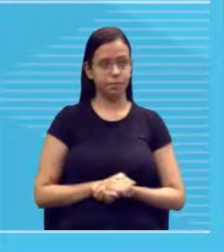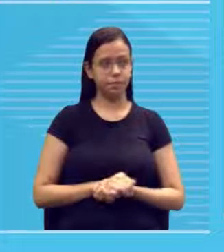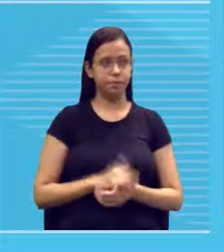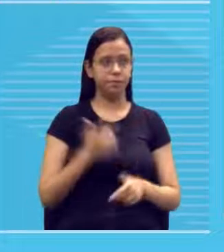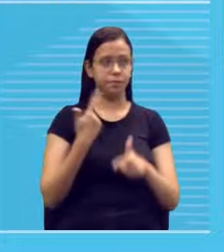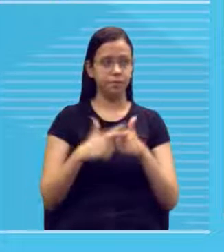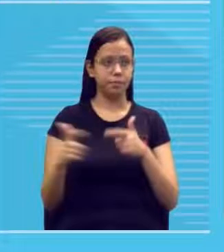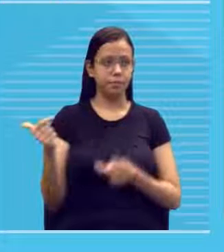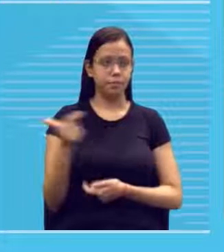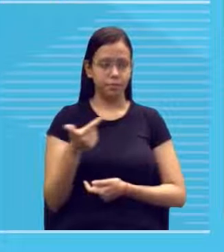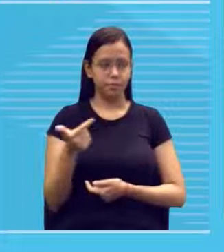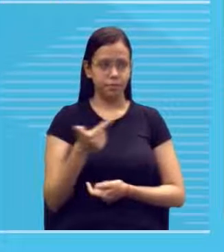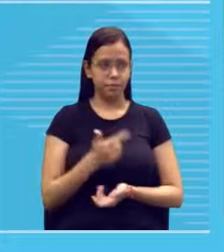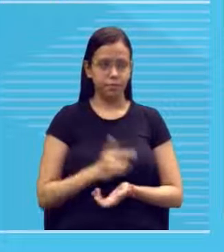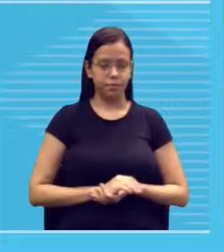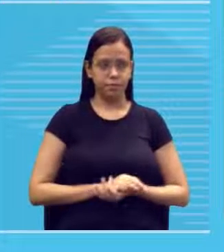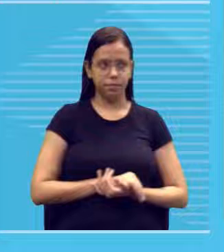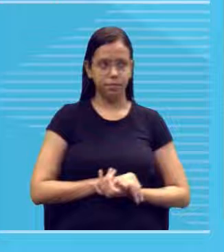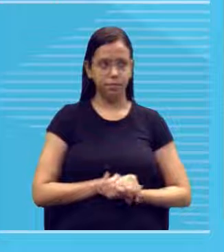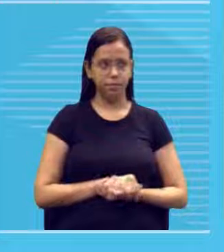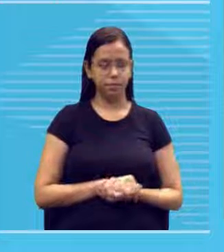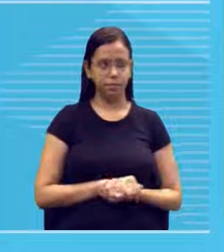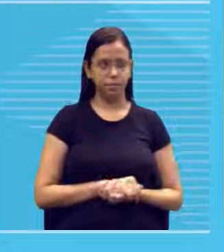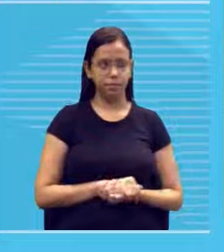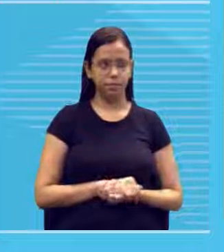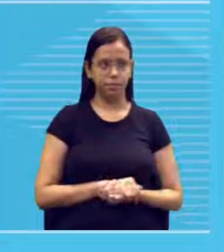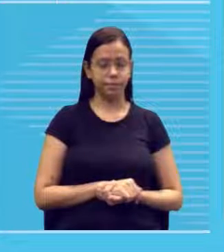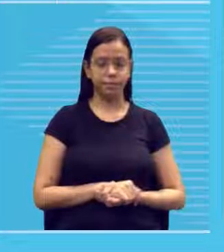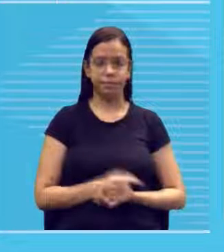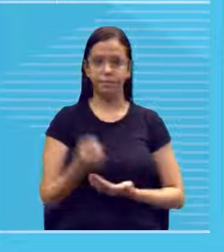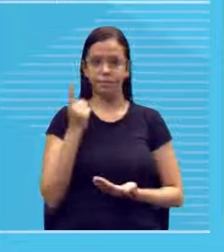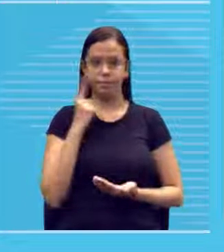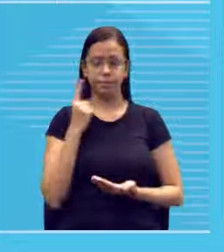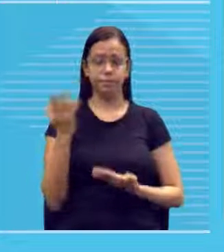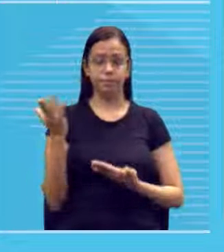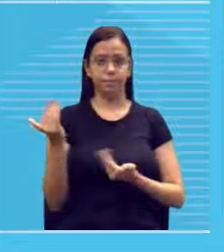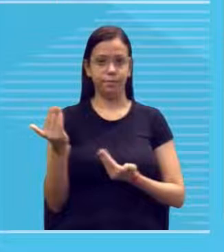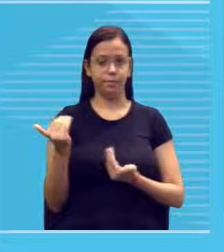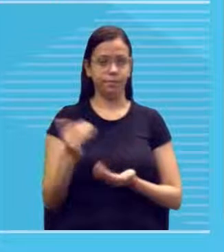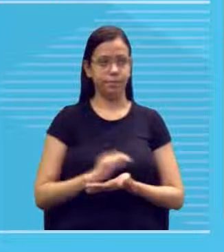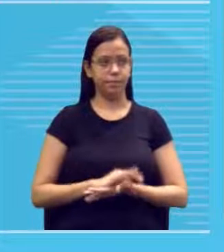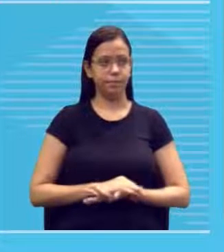dividido por 2 Olha aí já